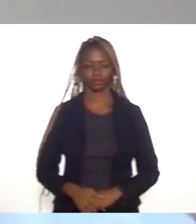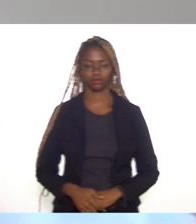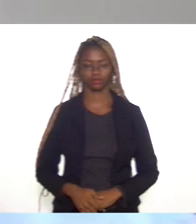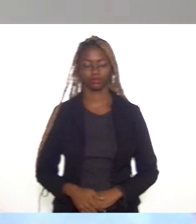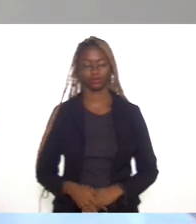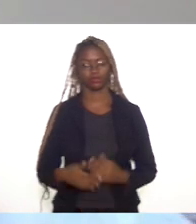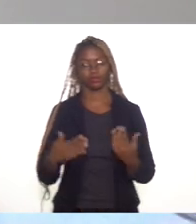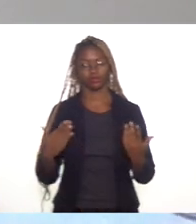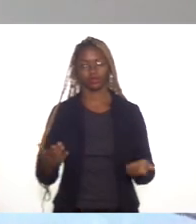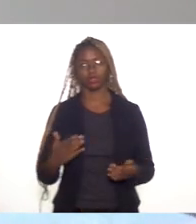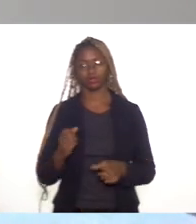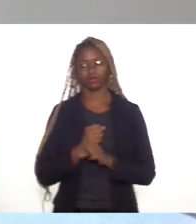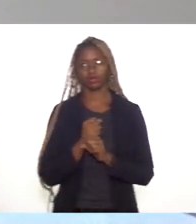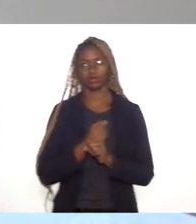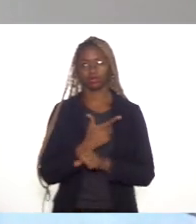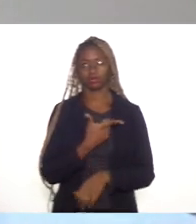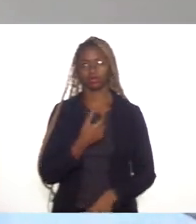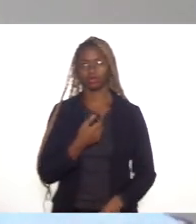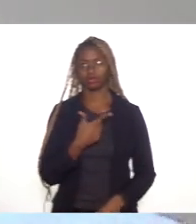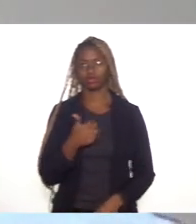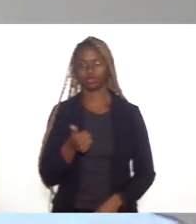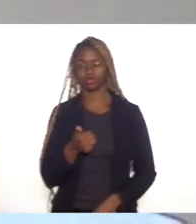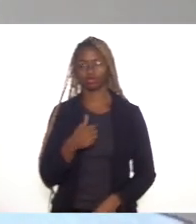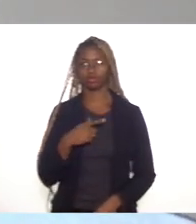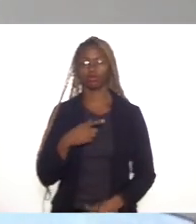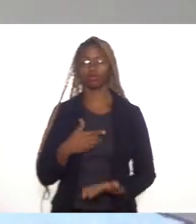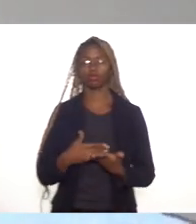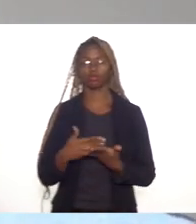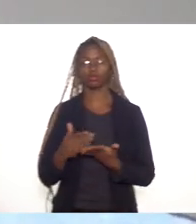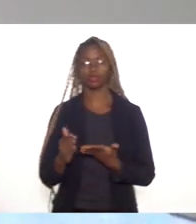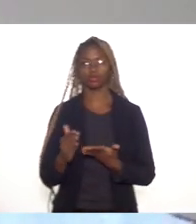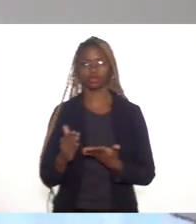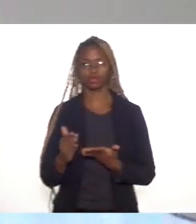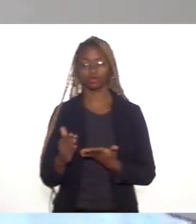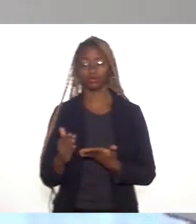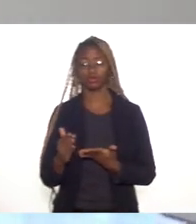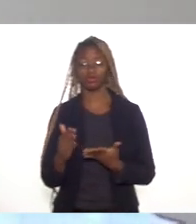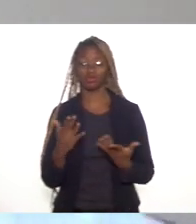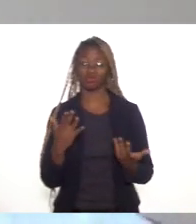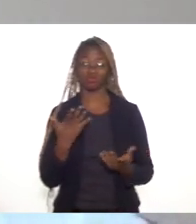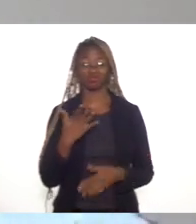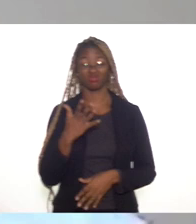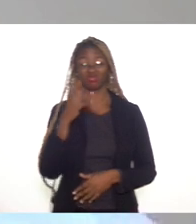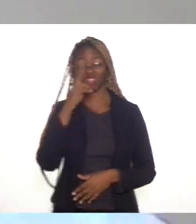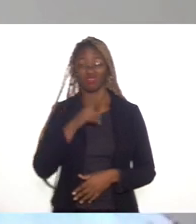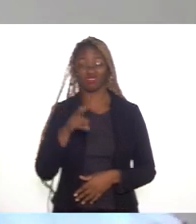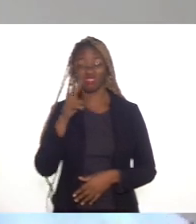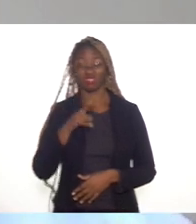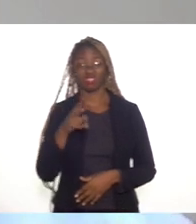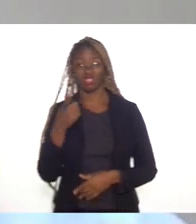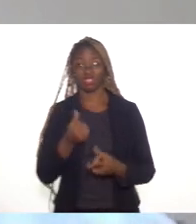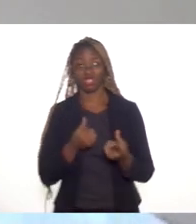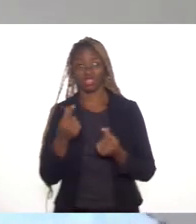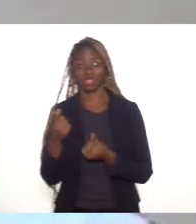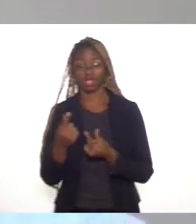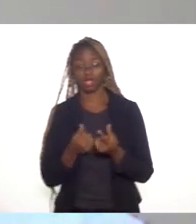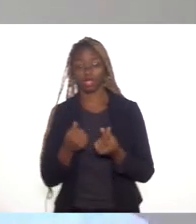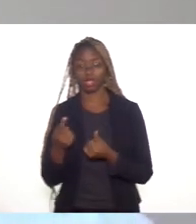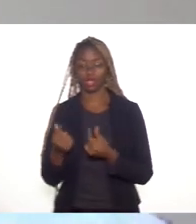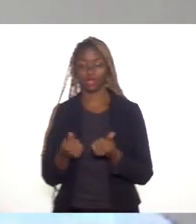2021 teve início com uma previsão orçamentária, a previsão de receita